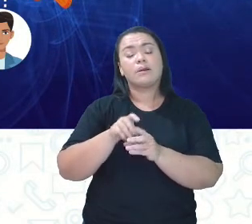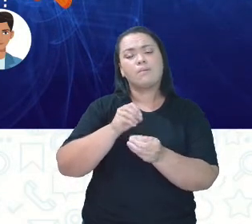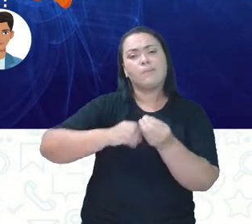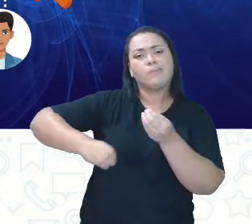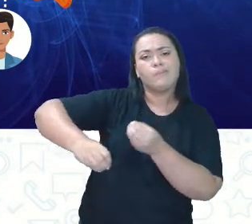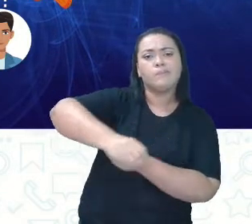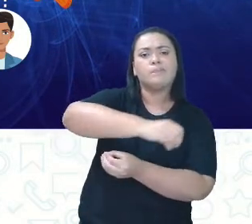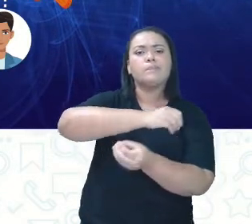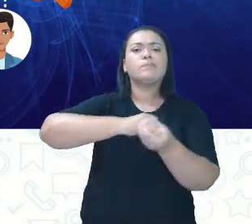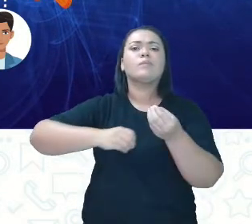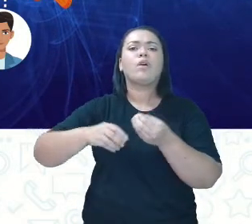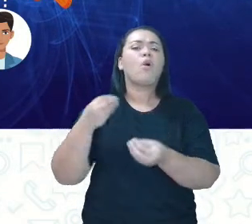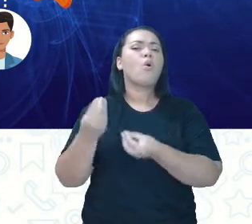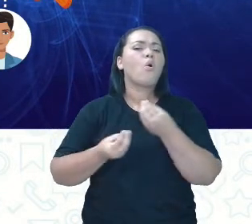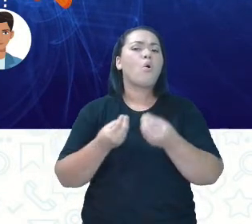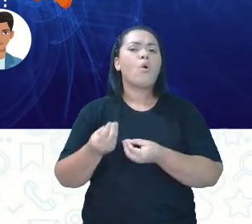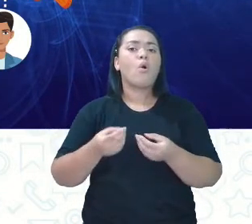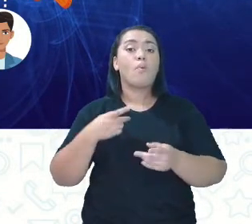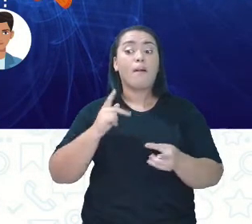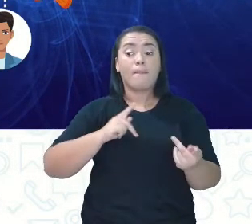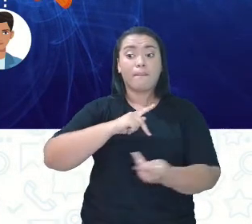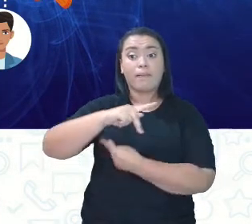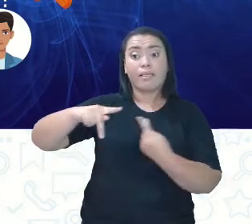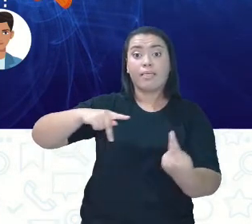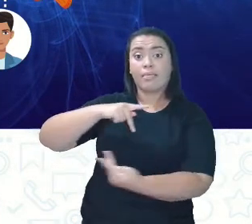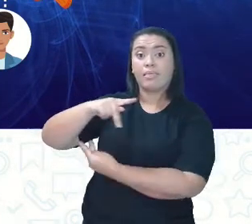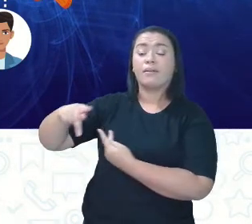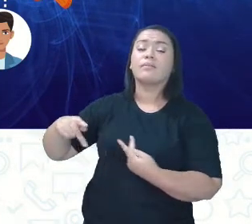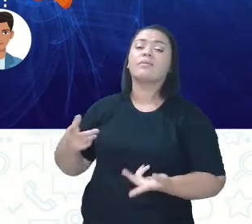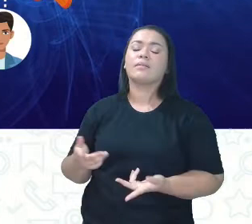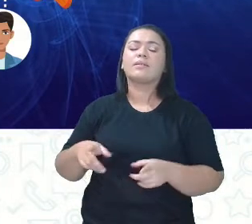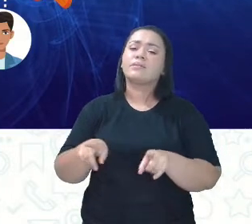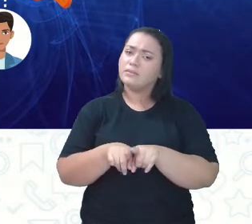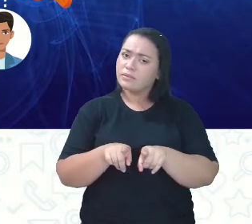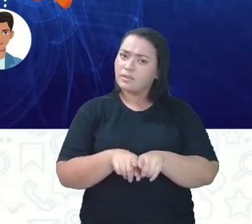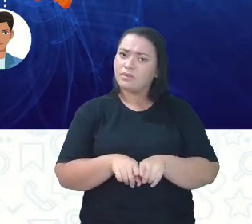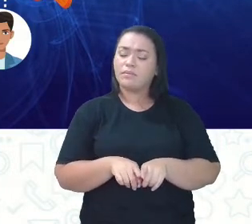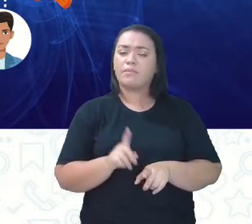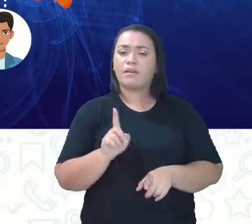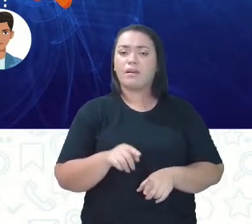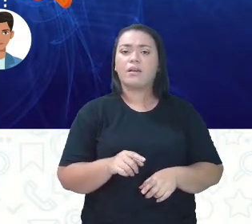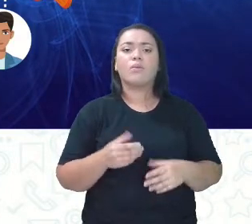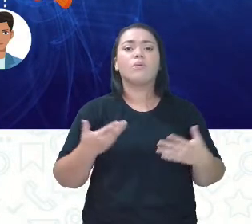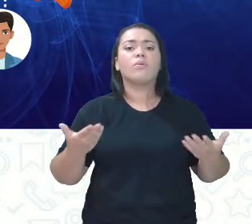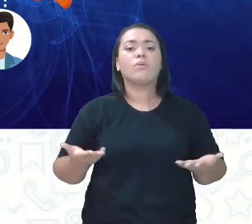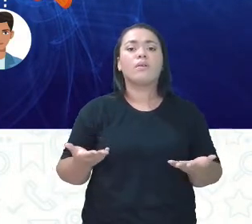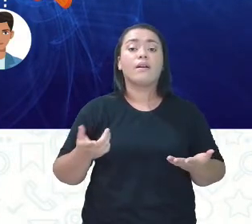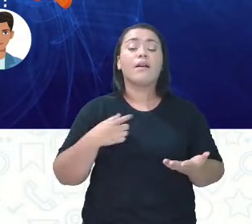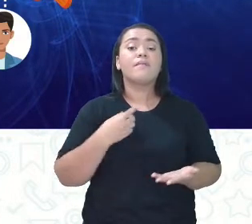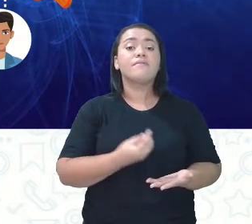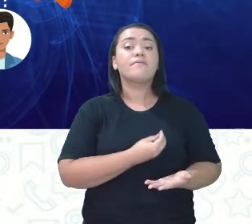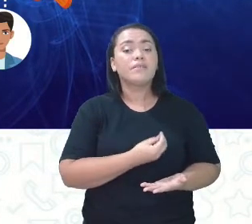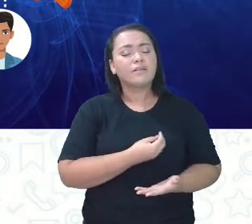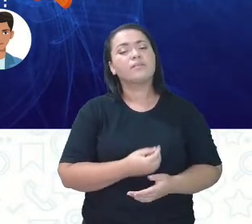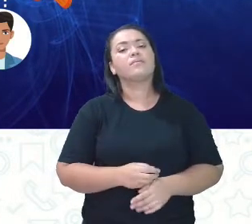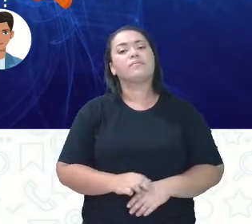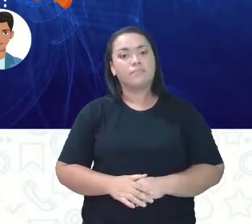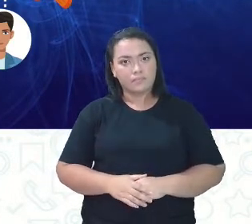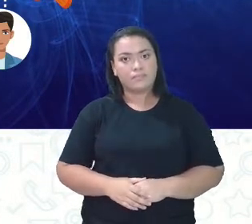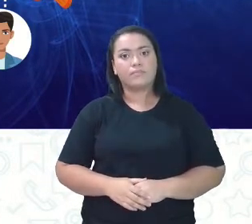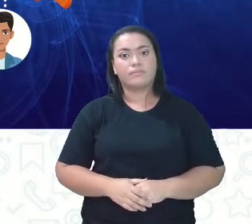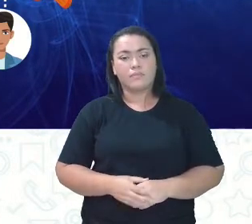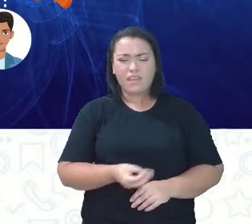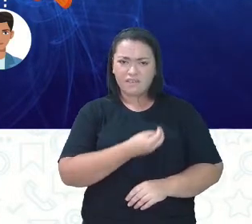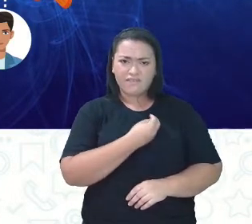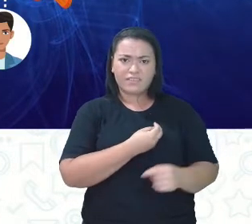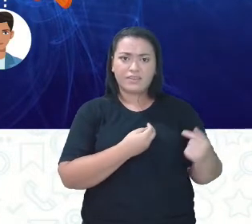sistema solar, a formação do nosso planeta e até mesmo a questão aí da vida, né?